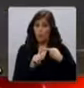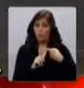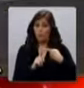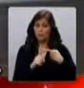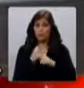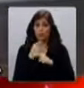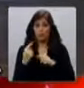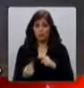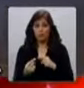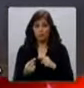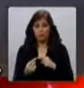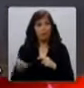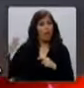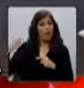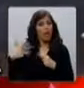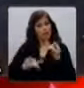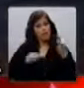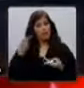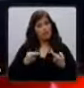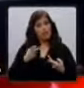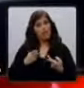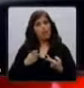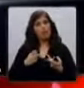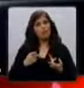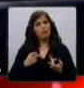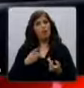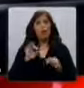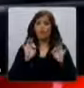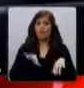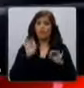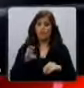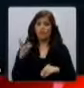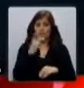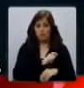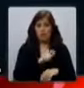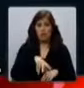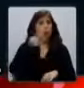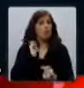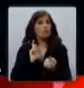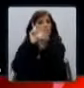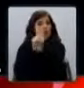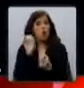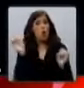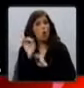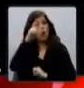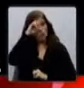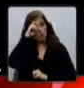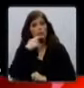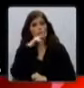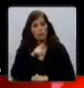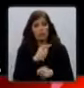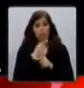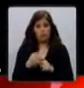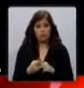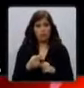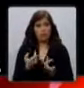de, na altura da reavaliação da medida de coação, ao final de 3 meses, não ter sido ouvido, neste caso, José Sócrates, tendo em conta que estavam a